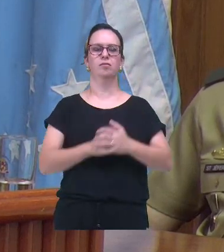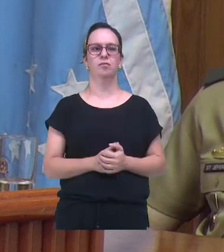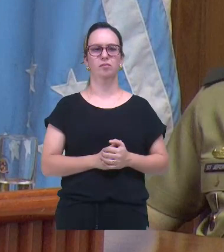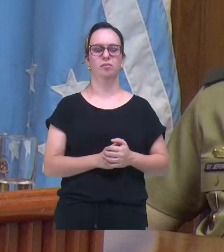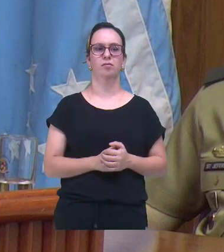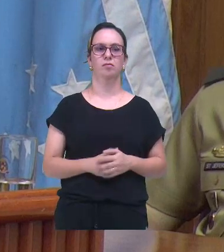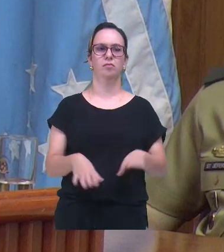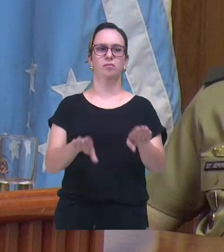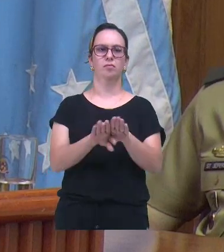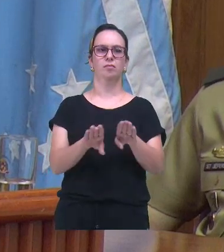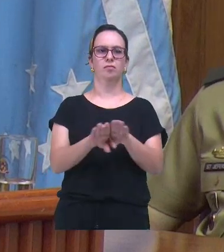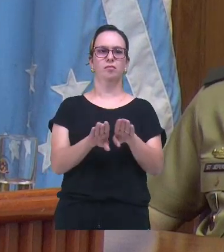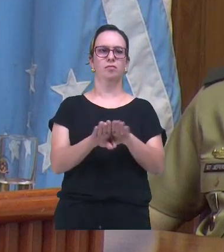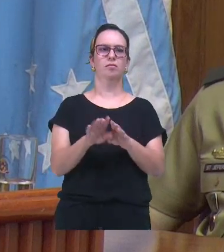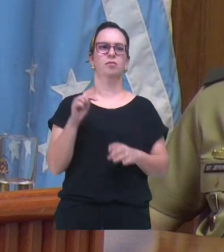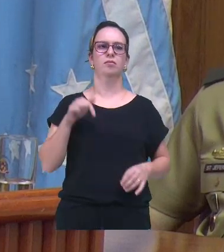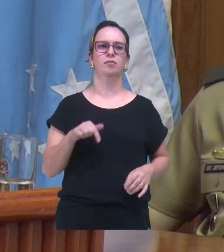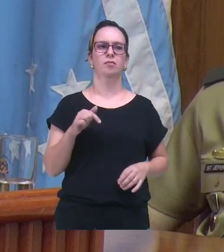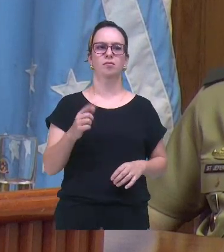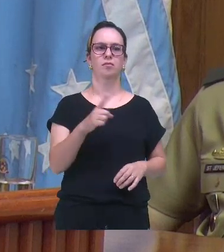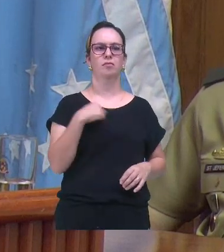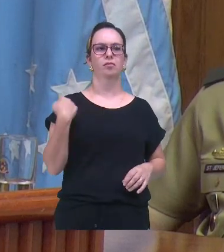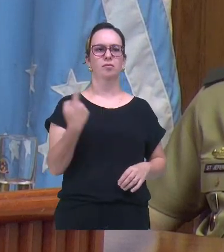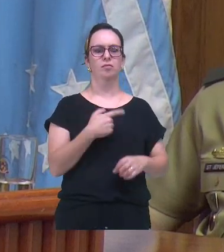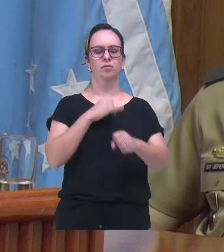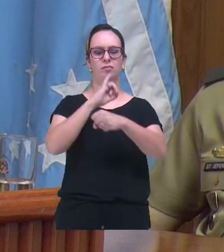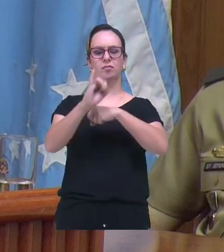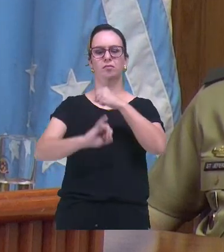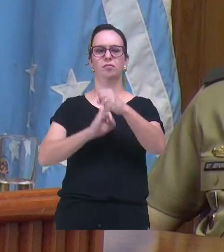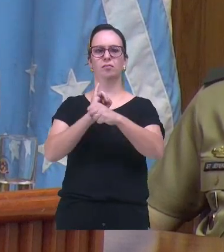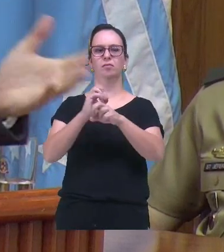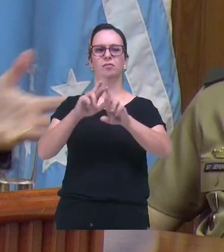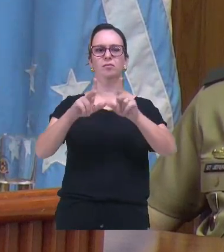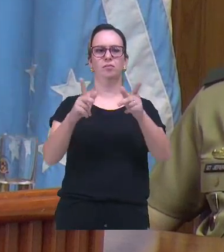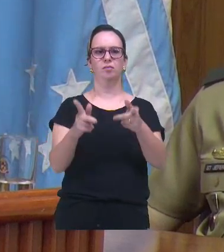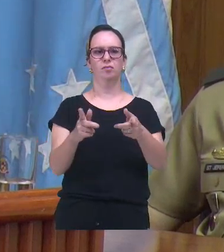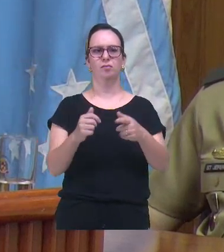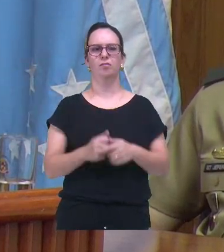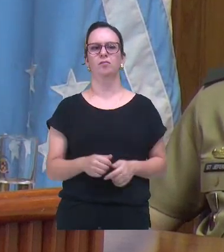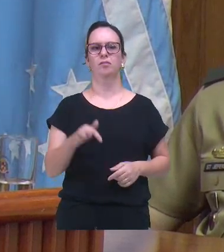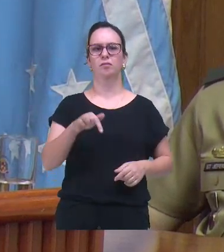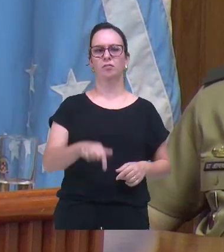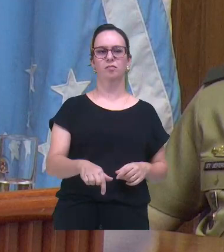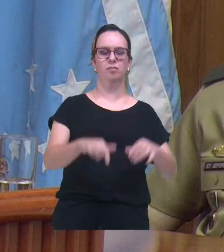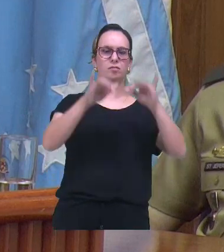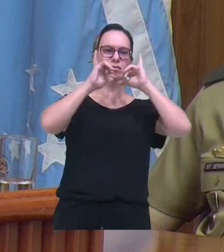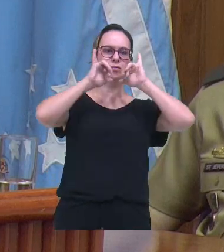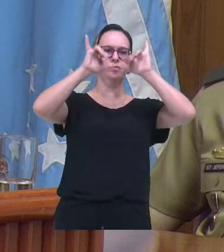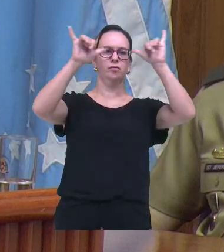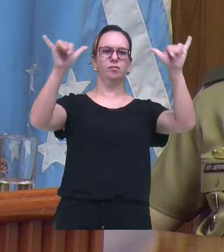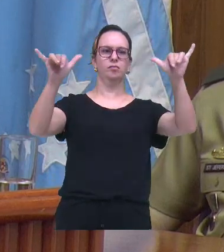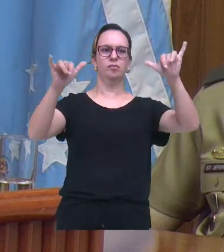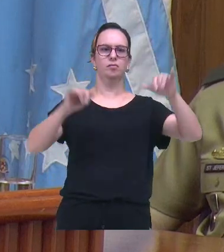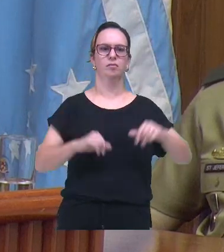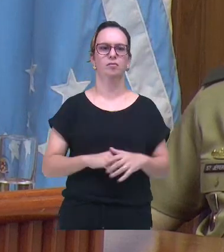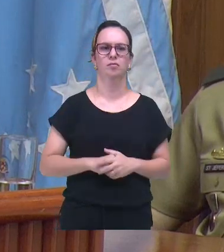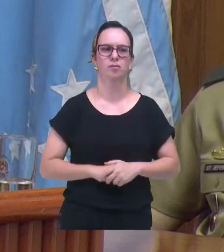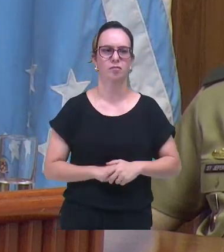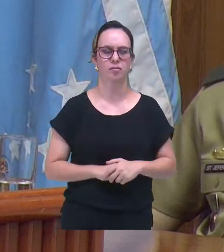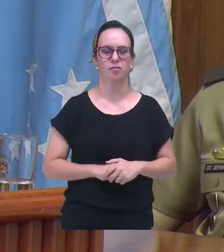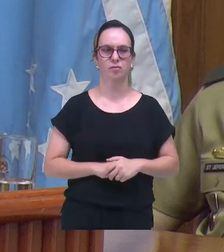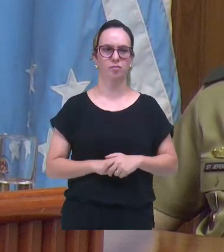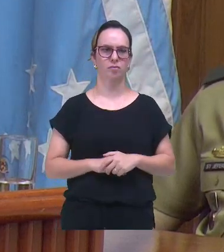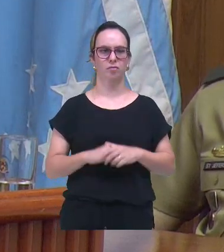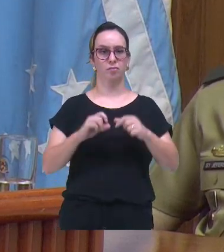E também, hoje nós temos as nossas redes sociais, as nossas mídias sociais, hoje sendo transmitido ao vivo, canal